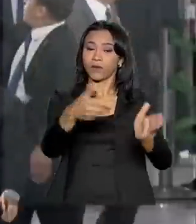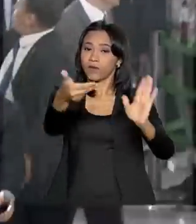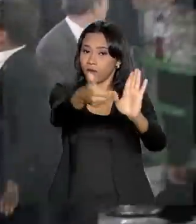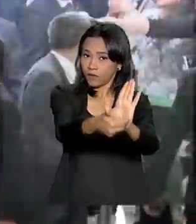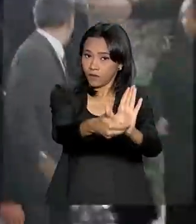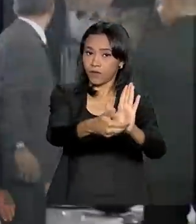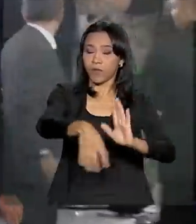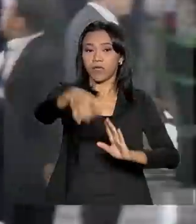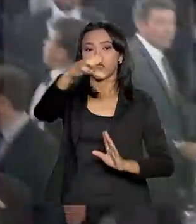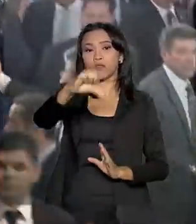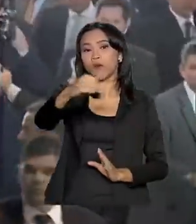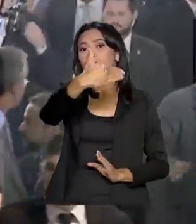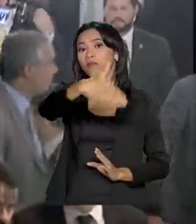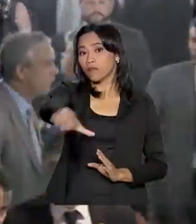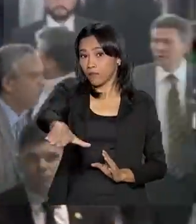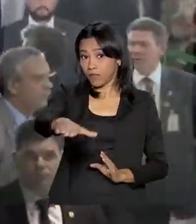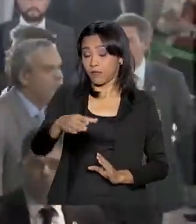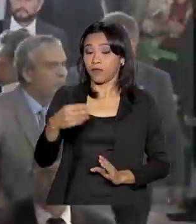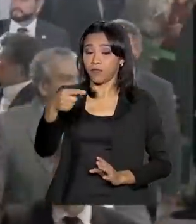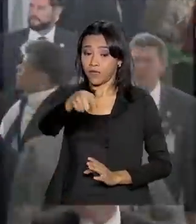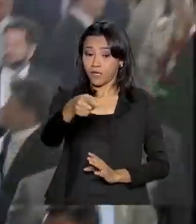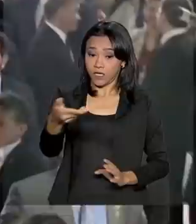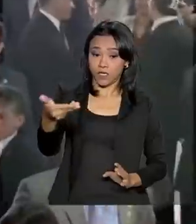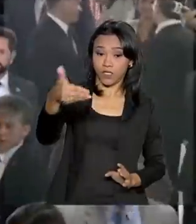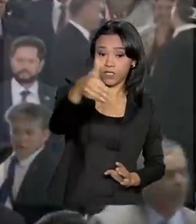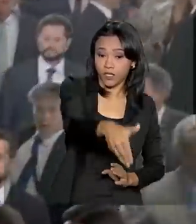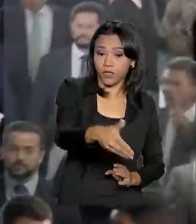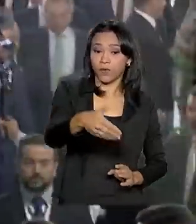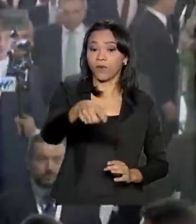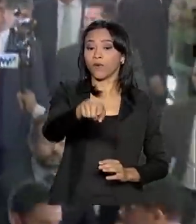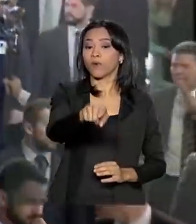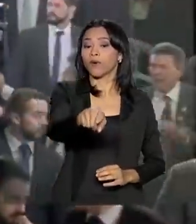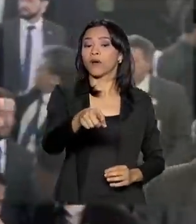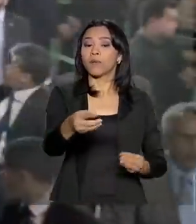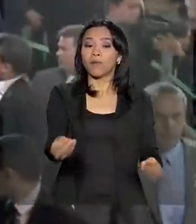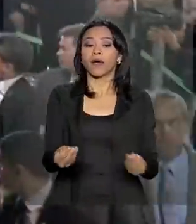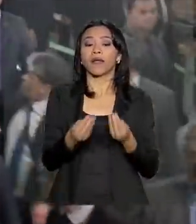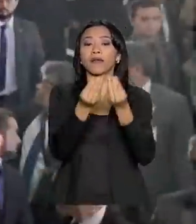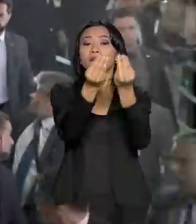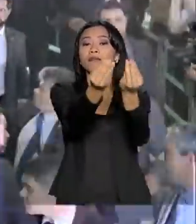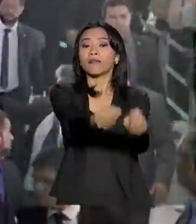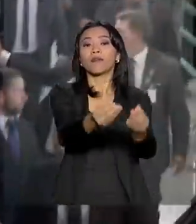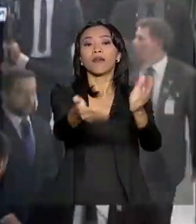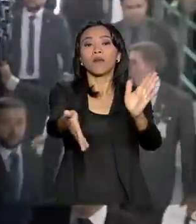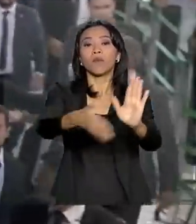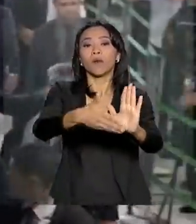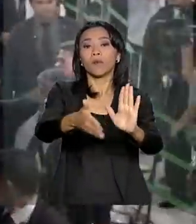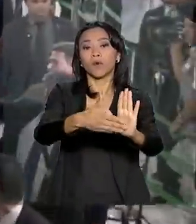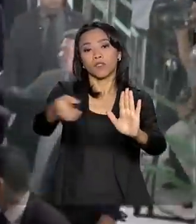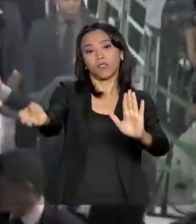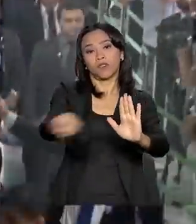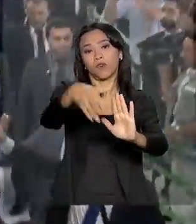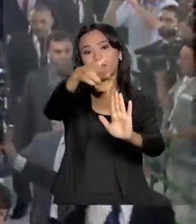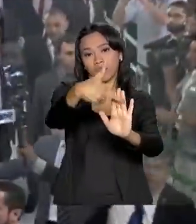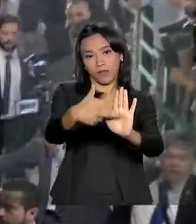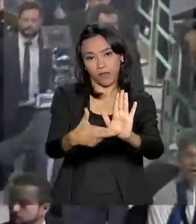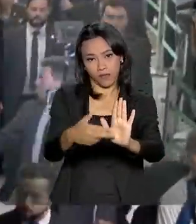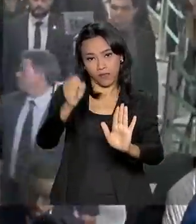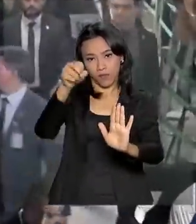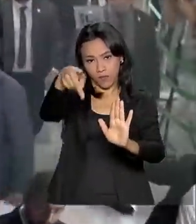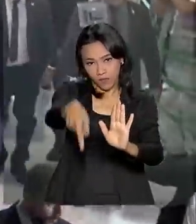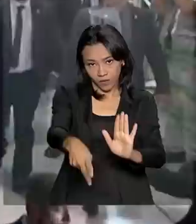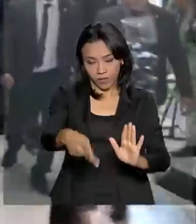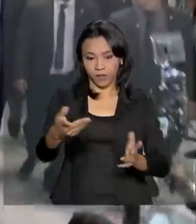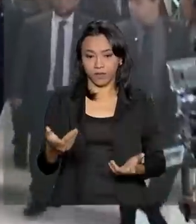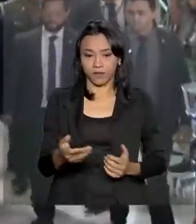Às 9:30, ele chegou ao Congresso para fazer a entrega desta proposta da nova Previdência.